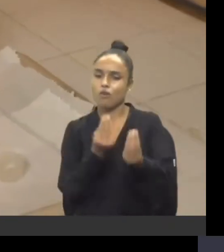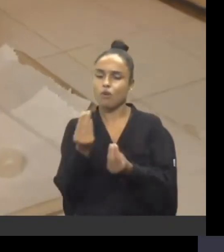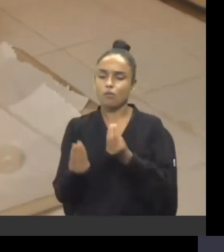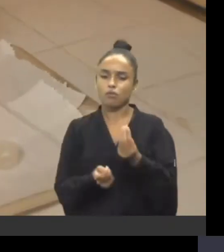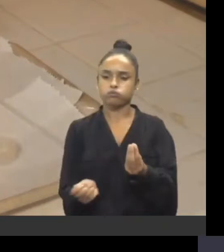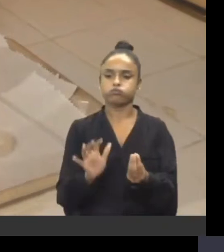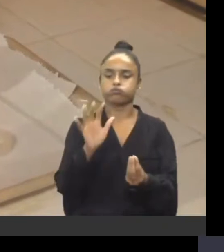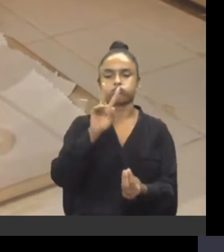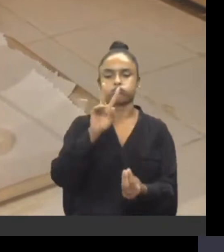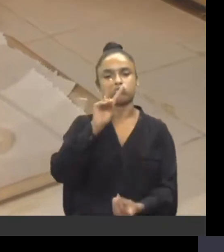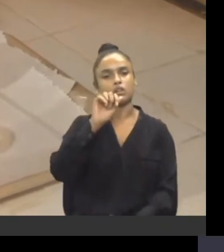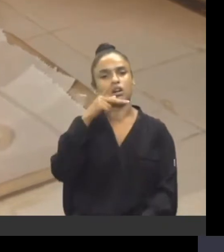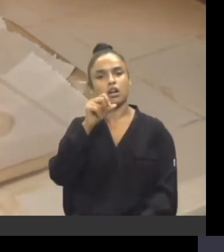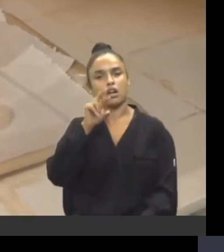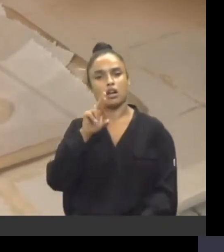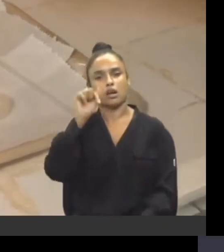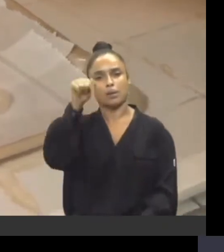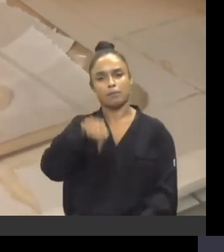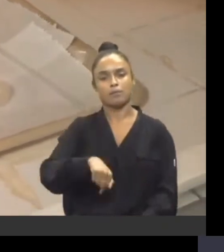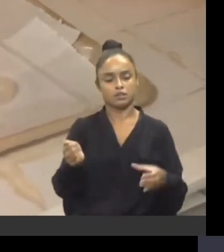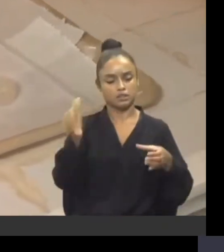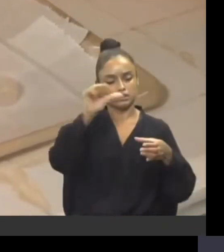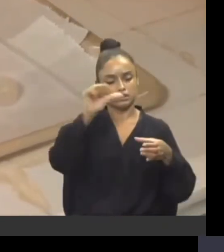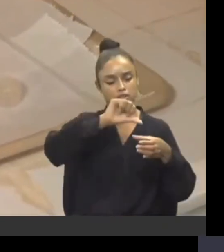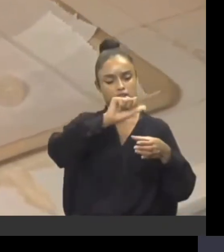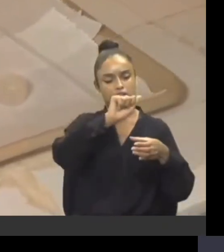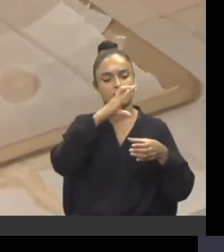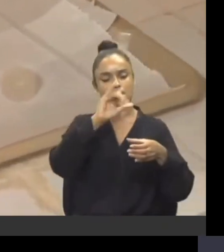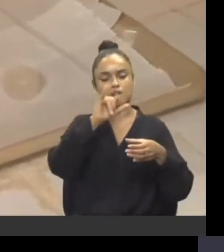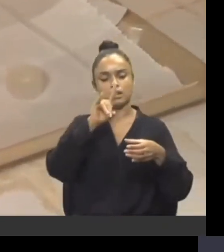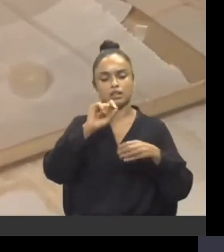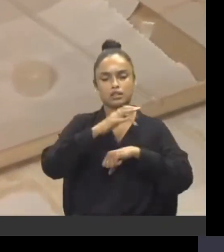adicionado o ácido sobre o reagente.